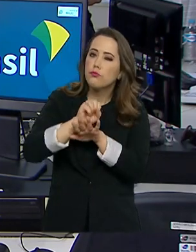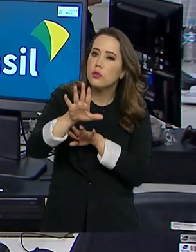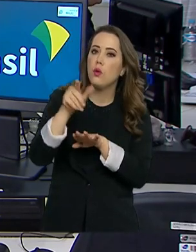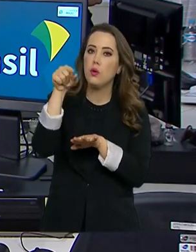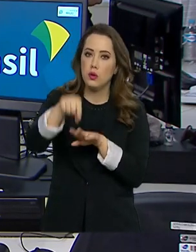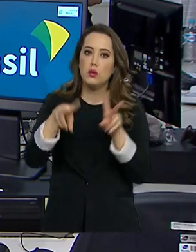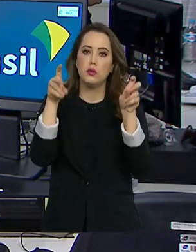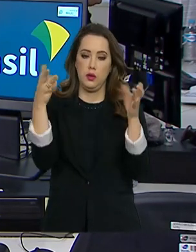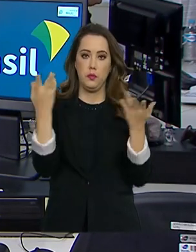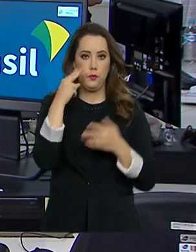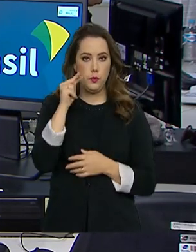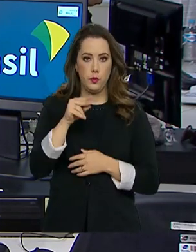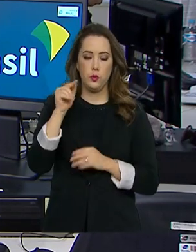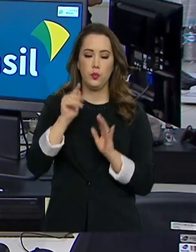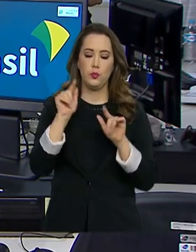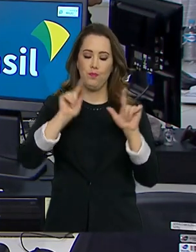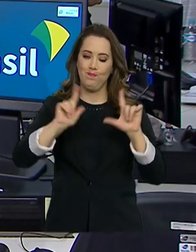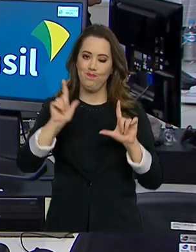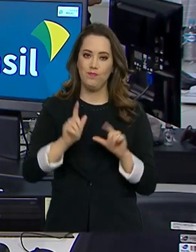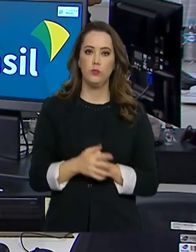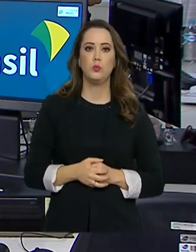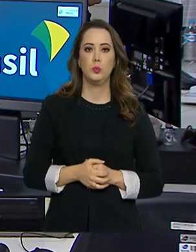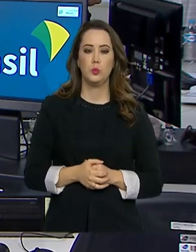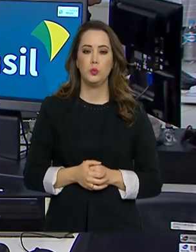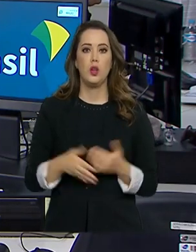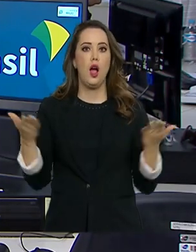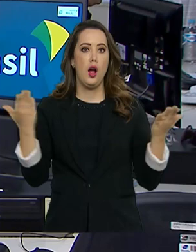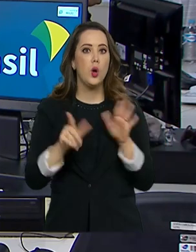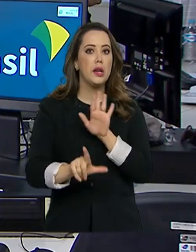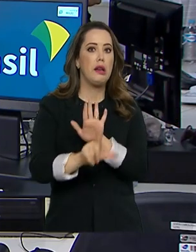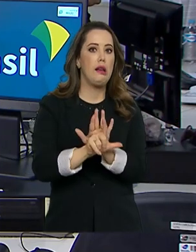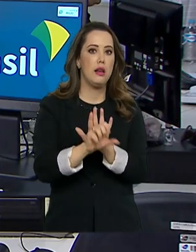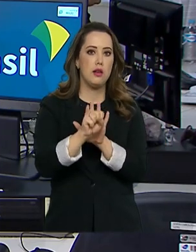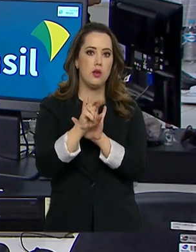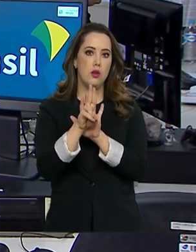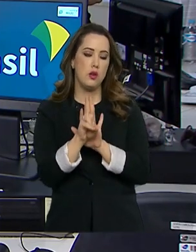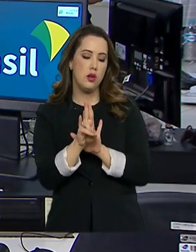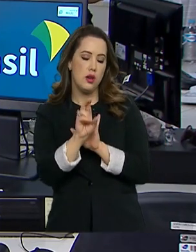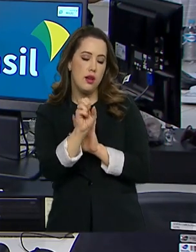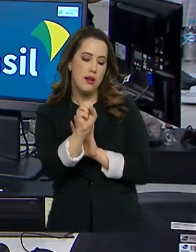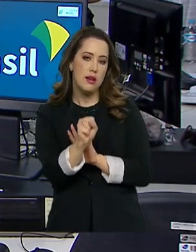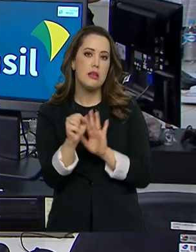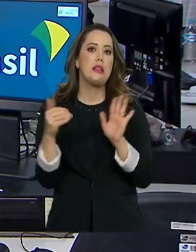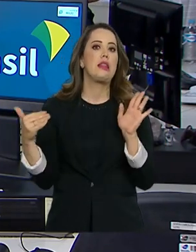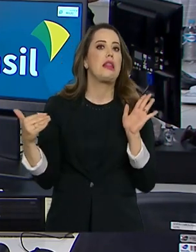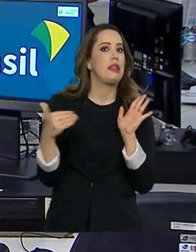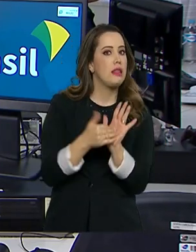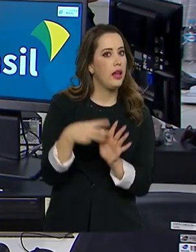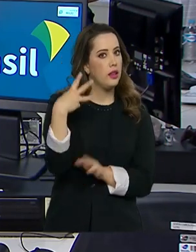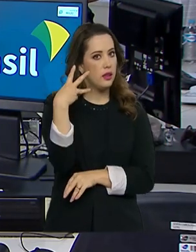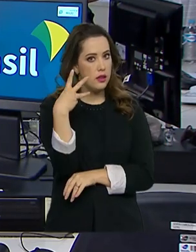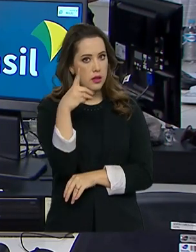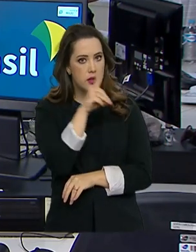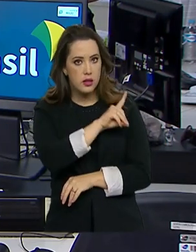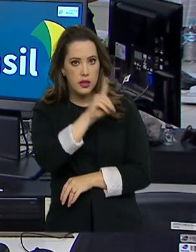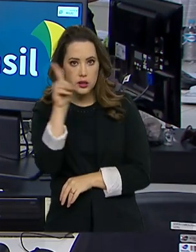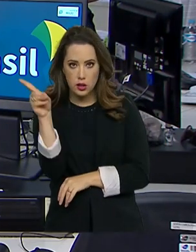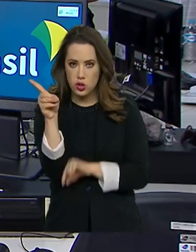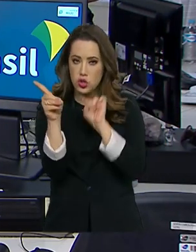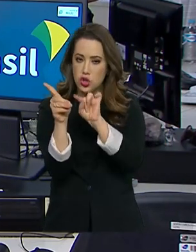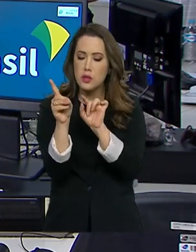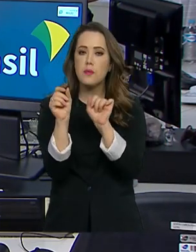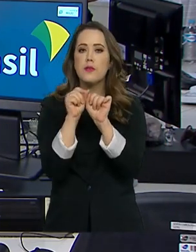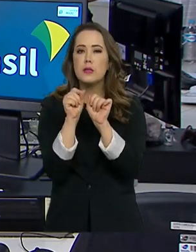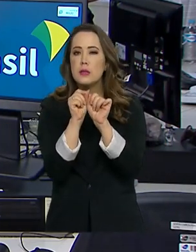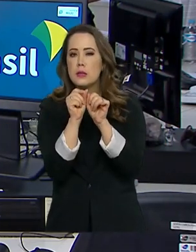hoje na nossa programação agora é lei o sus passa a ter um prazo de até 30 dias para realizar exames de